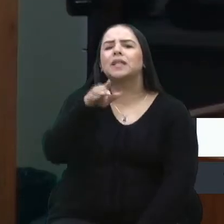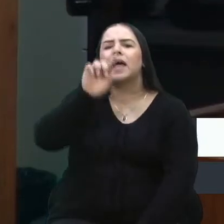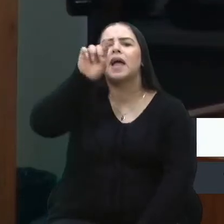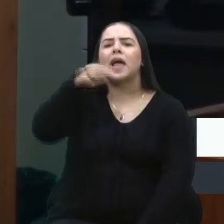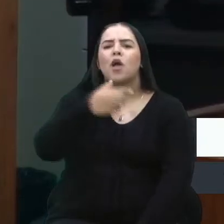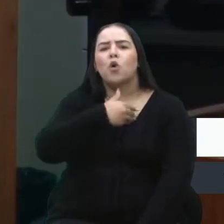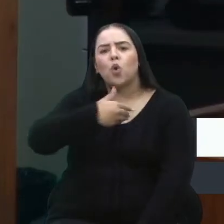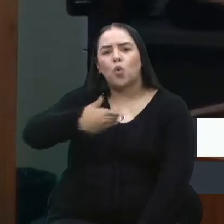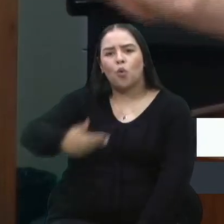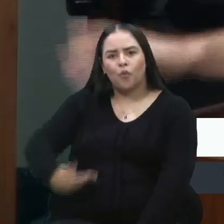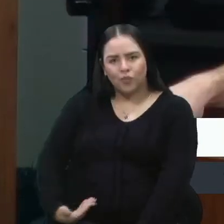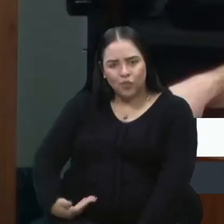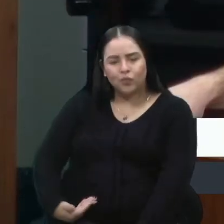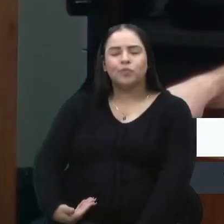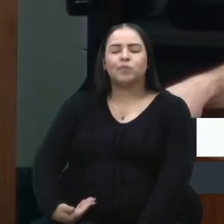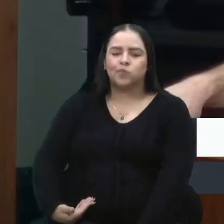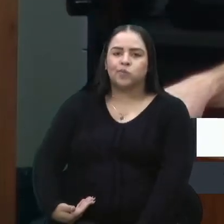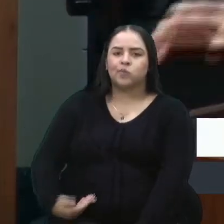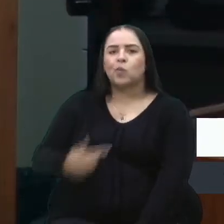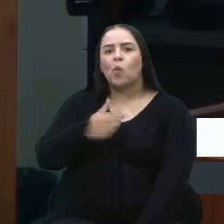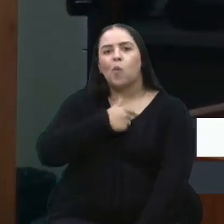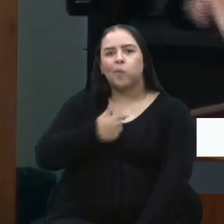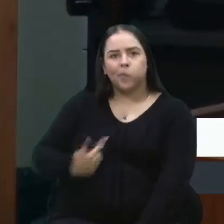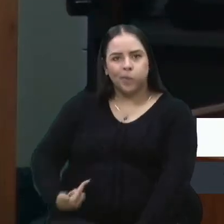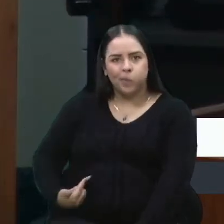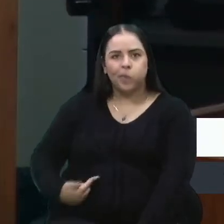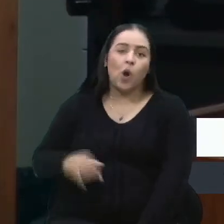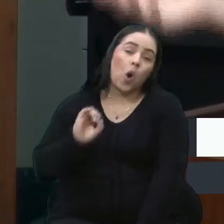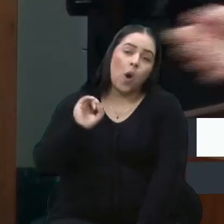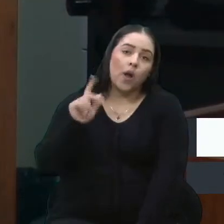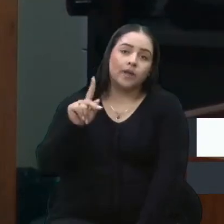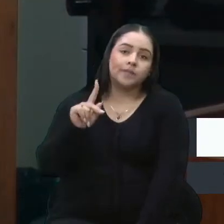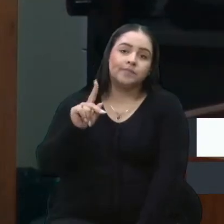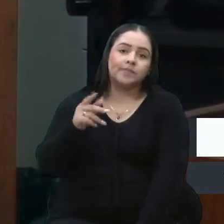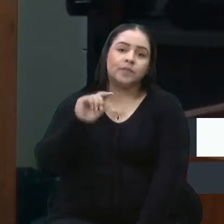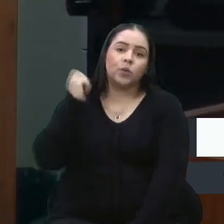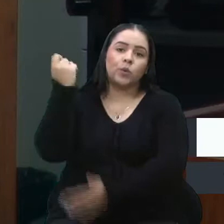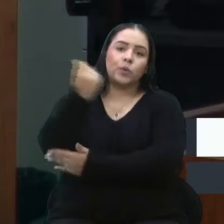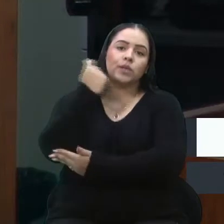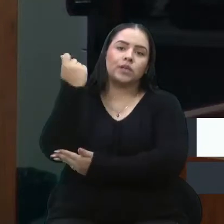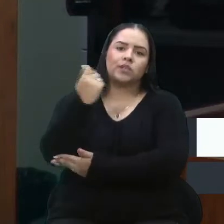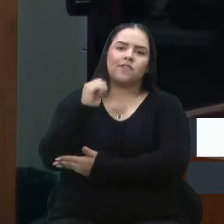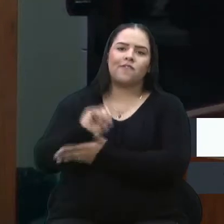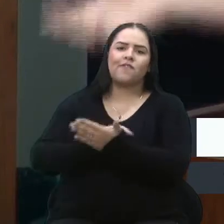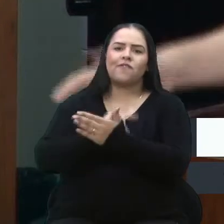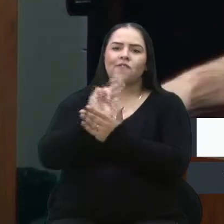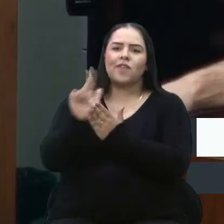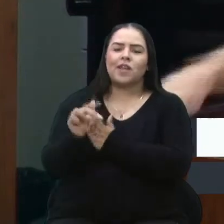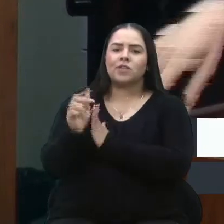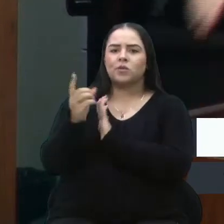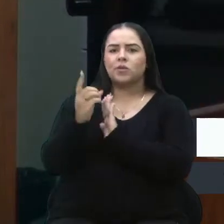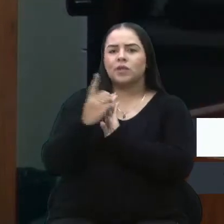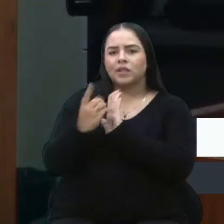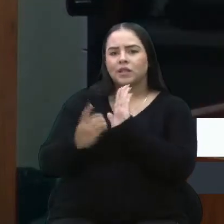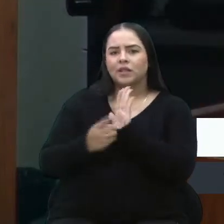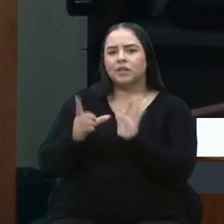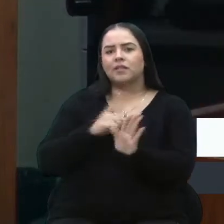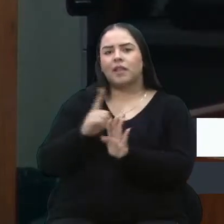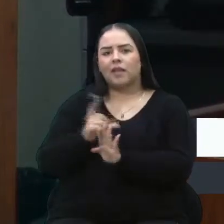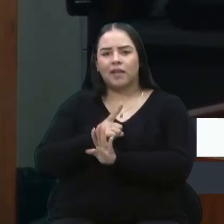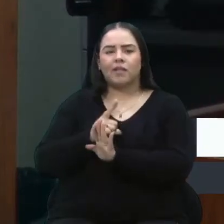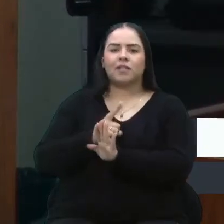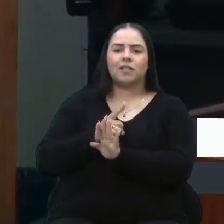Beleza então todo mundo aceitou que os governadores governador do Rio Grande do Sul fez diversos decretos teve a questão das bandeirolas